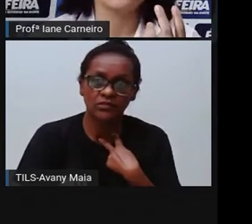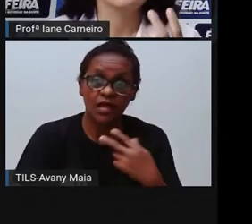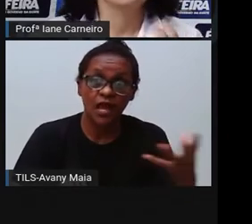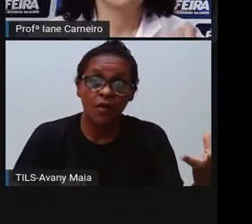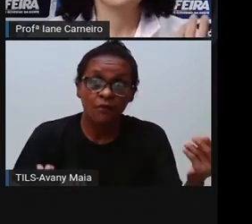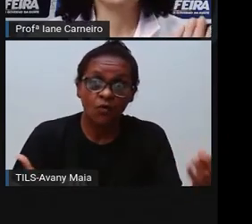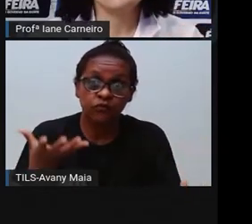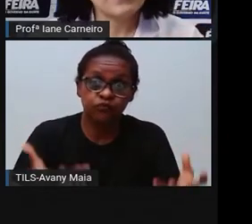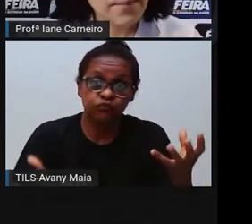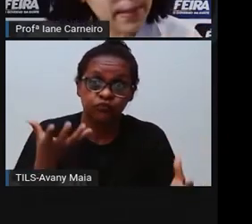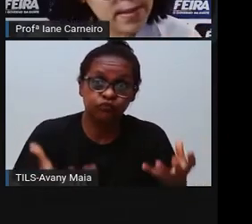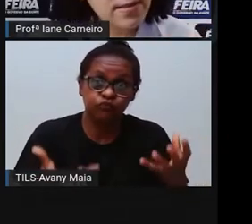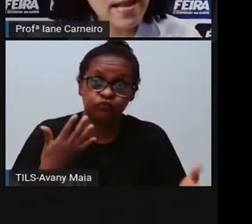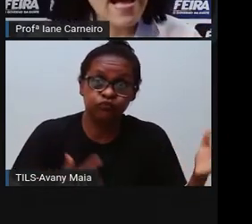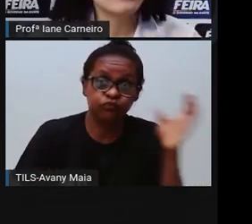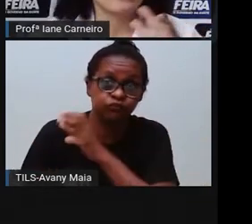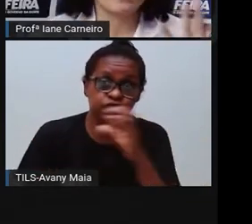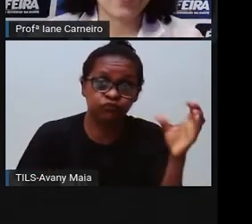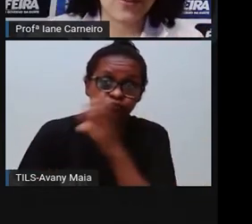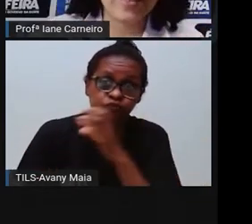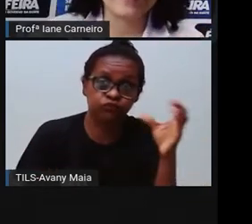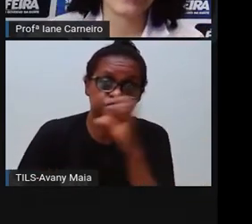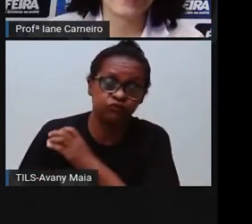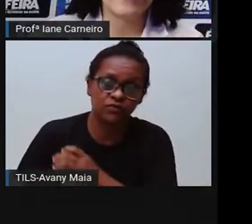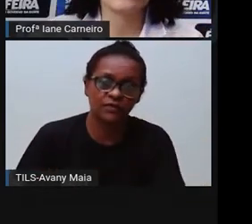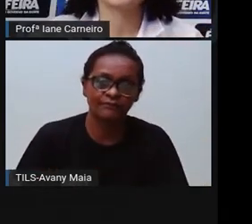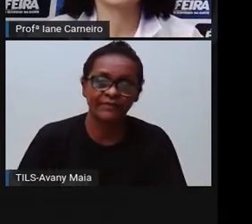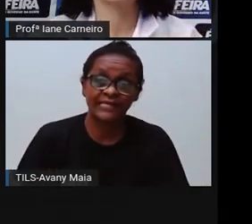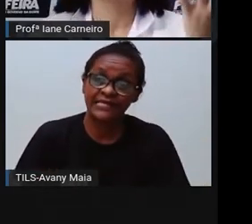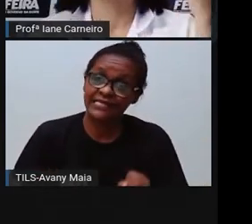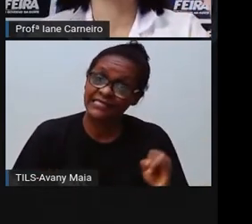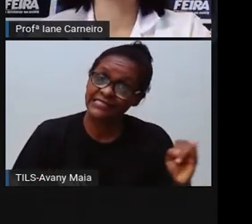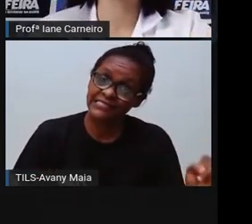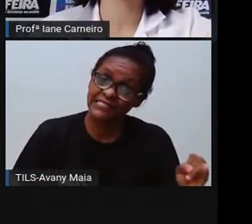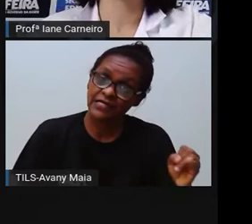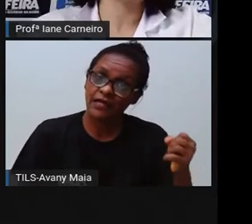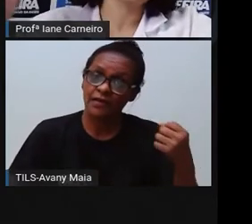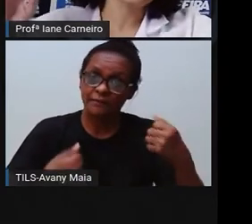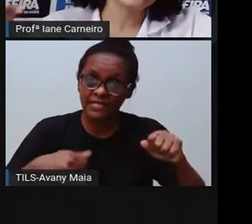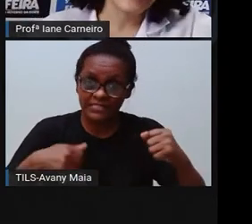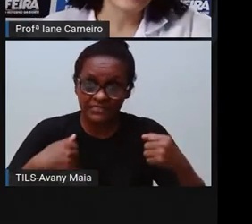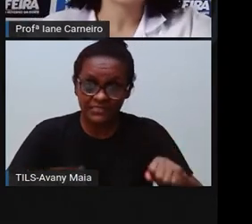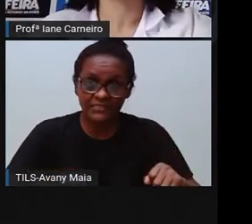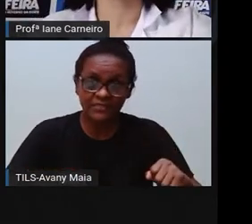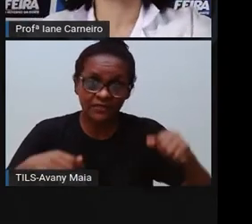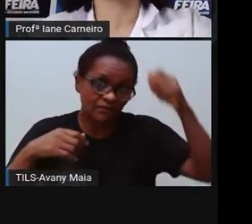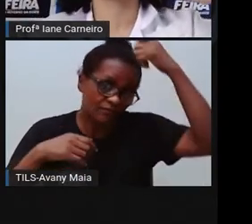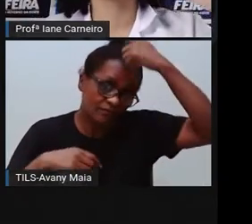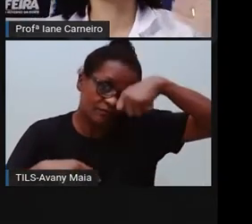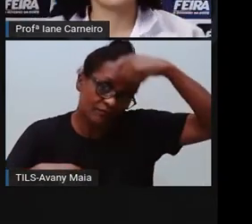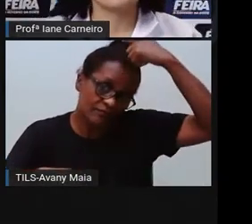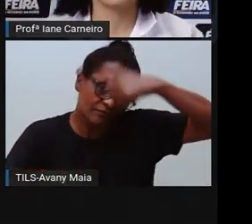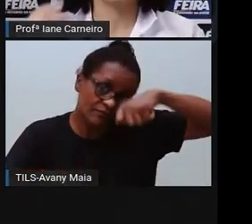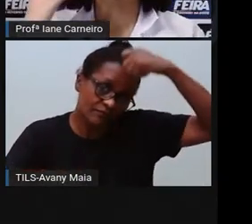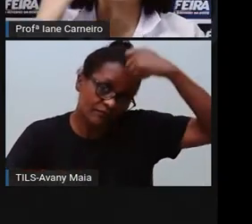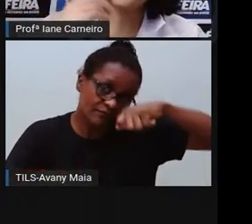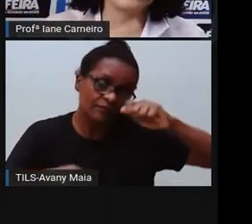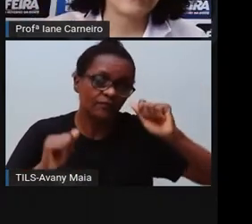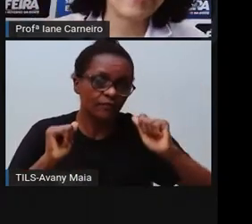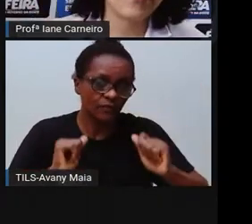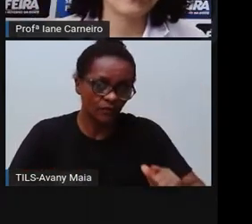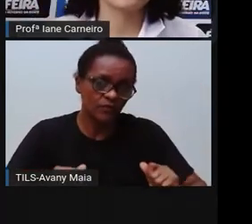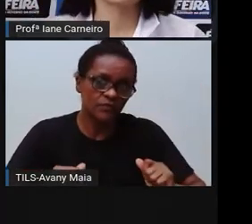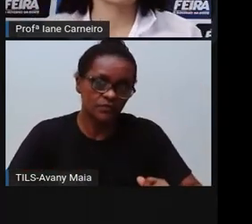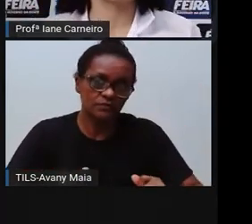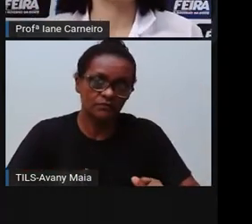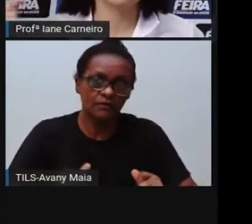muito quente. Mas se você precisar tomar sol nesses horários, então, se você tiver um boné, né, é bom usar. Se você puder